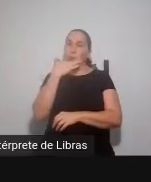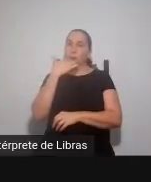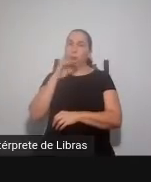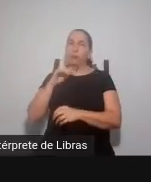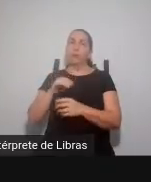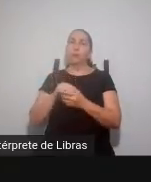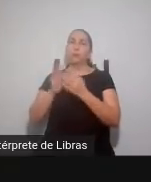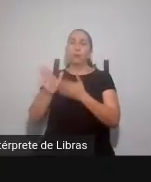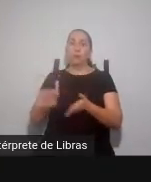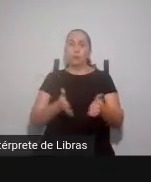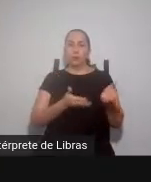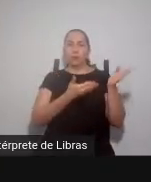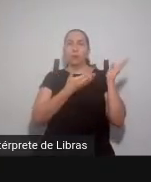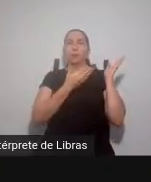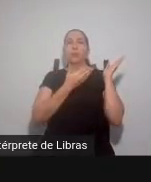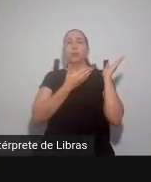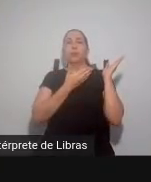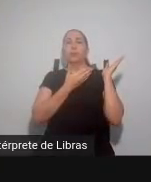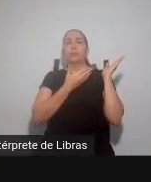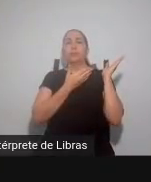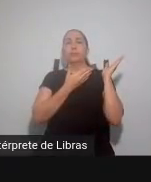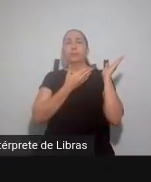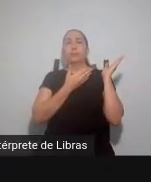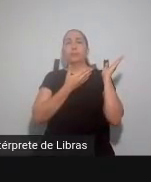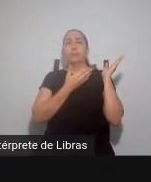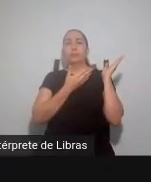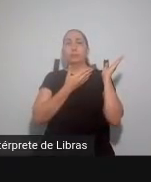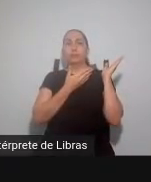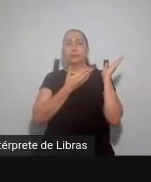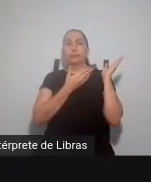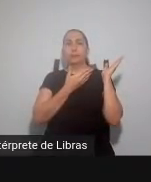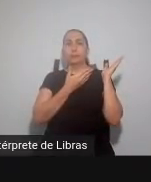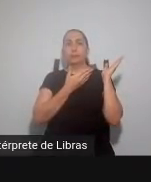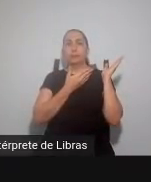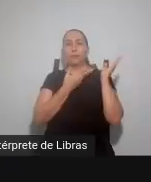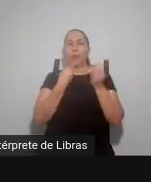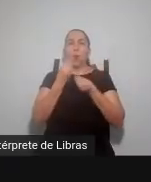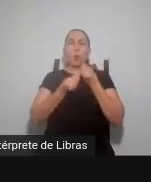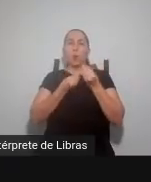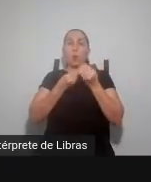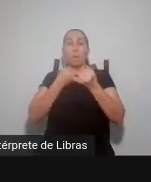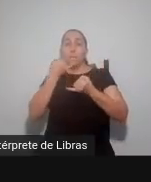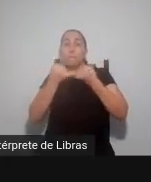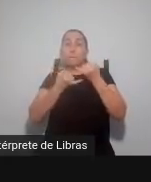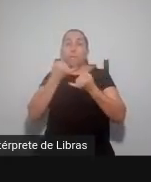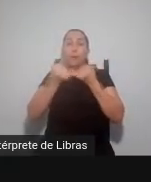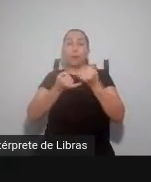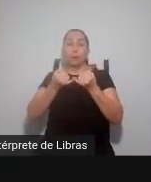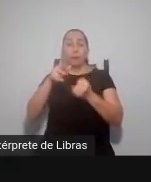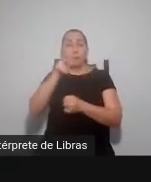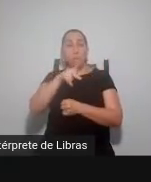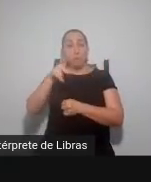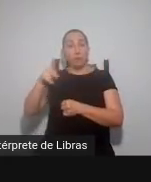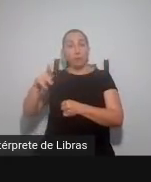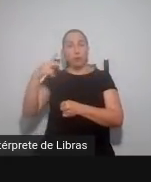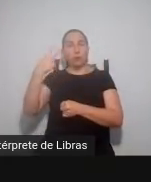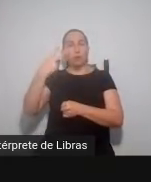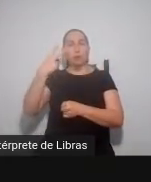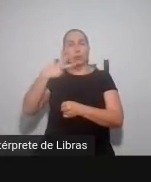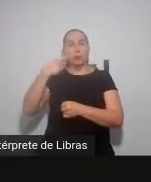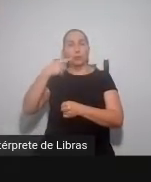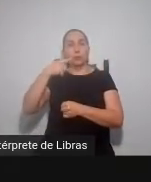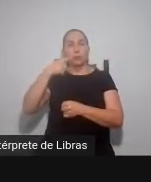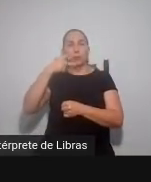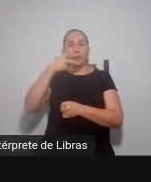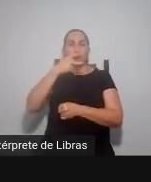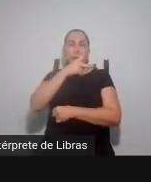Passando agora um pouco para brinquedos. As professoras do segundo período propuseram, chamando atenção para